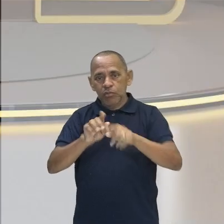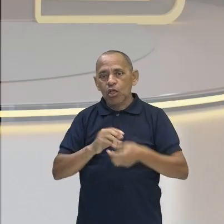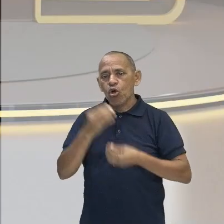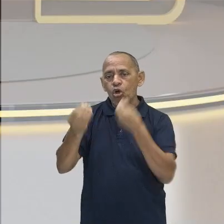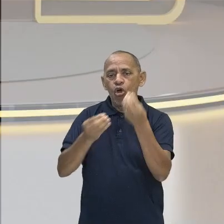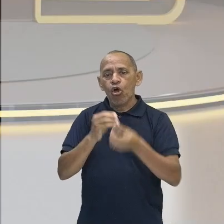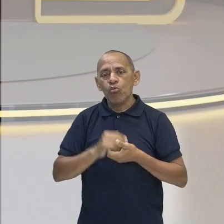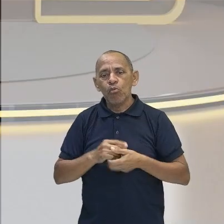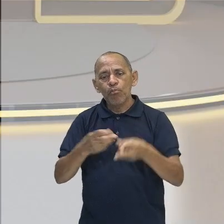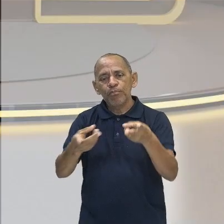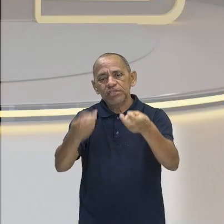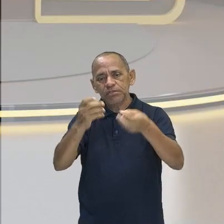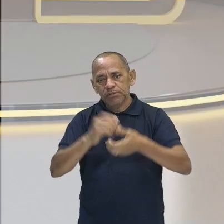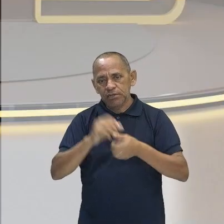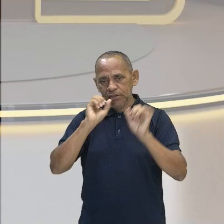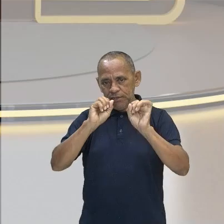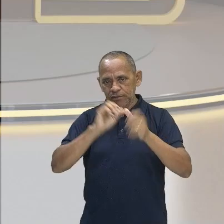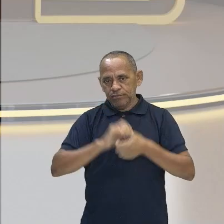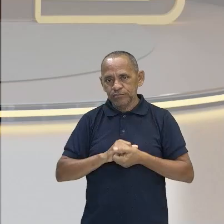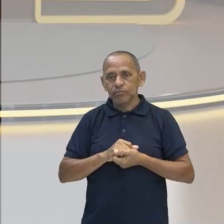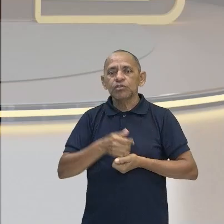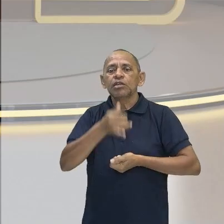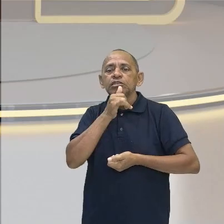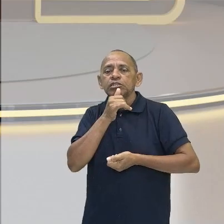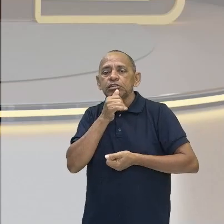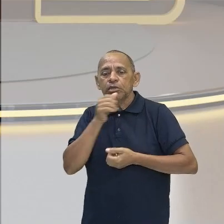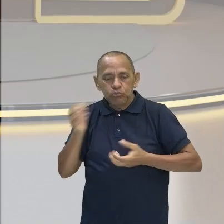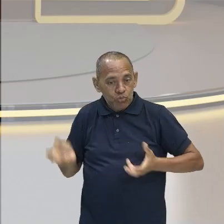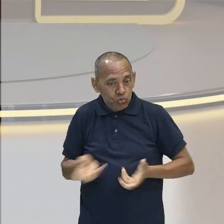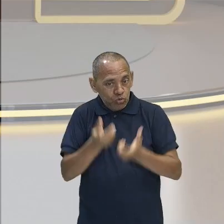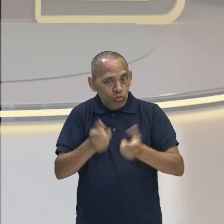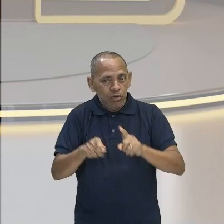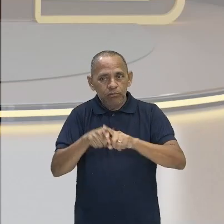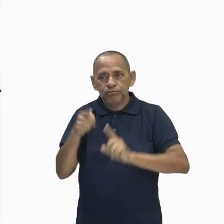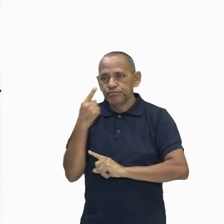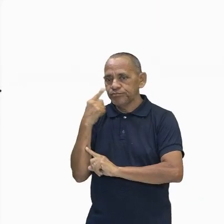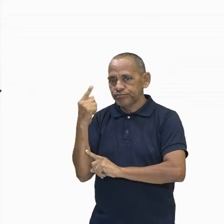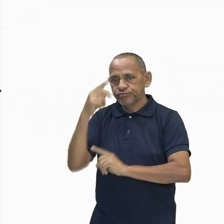enxergar a antropofagia dentro de um exemplo de poema. Acompanhem a leitura.